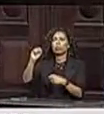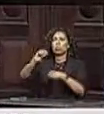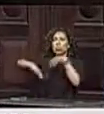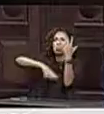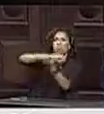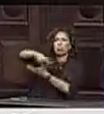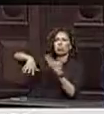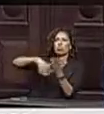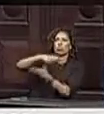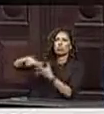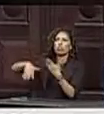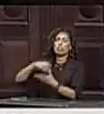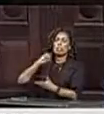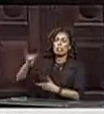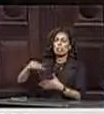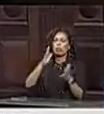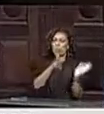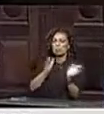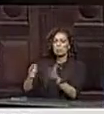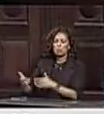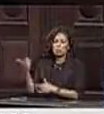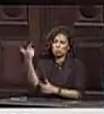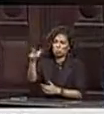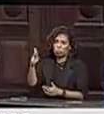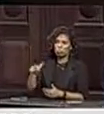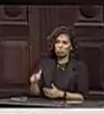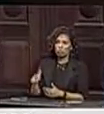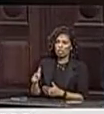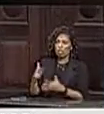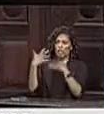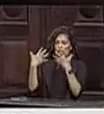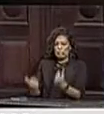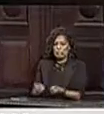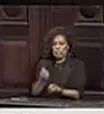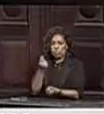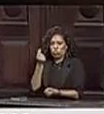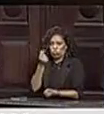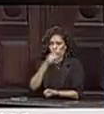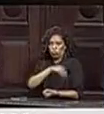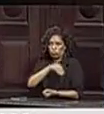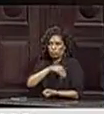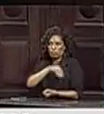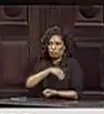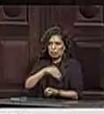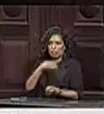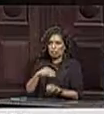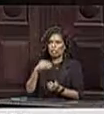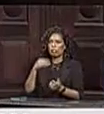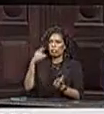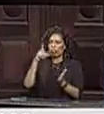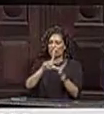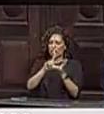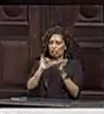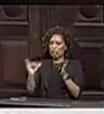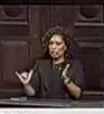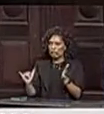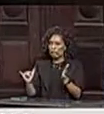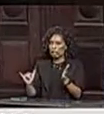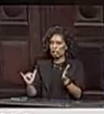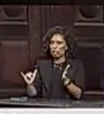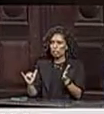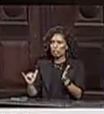eles não têm direito ao piso regional aqui fixado a partir